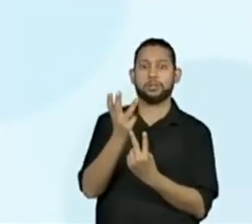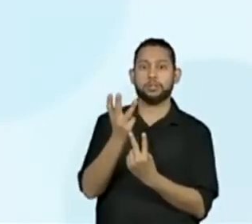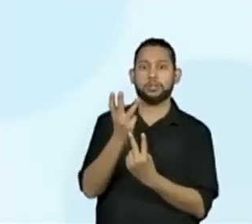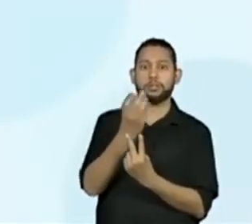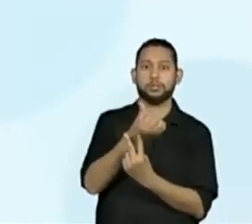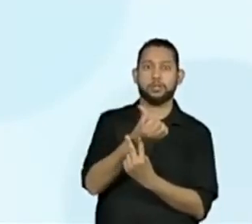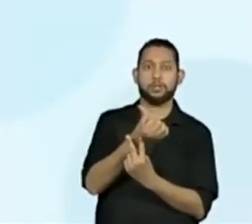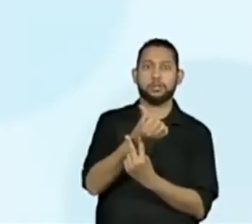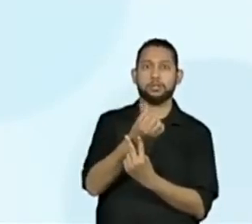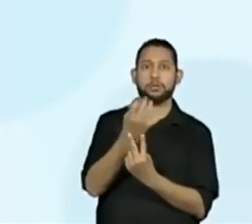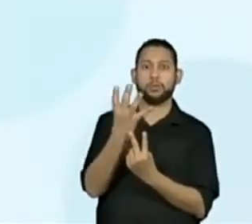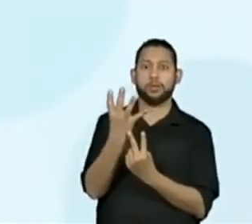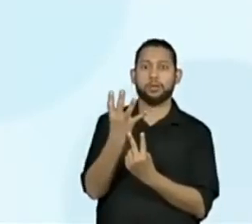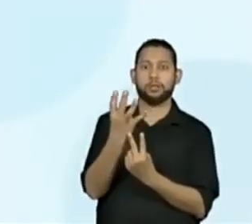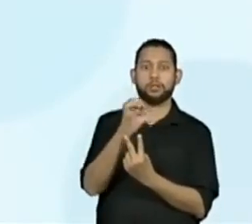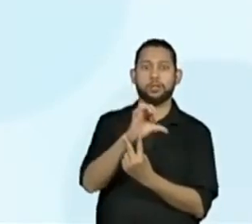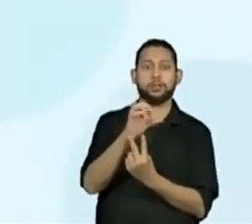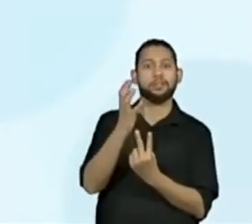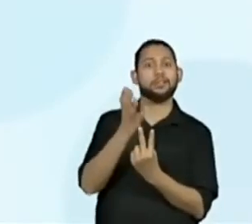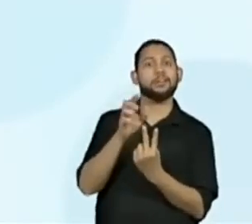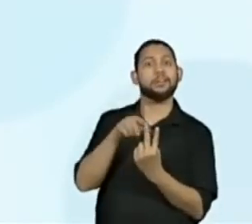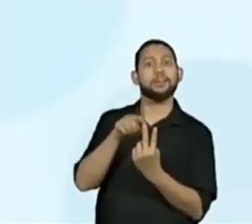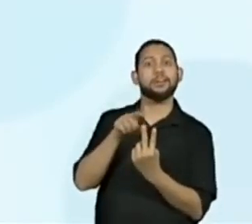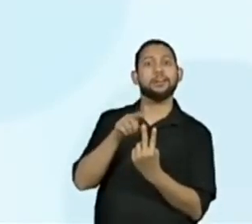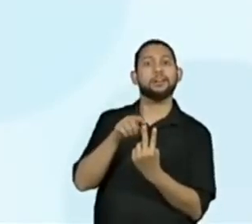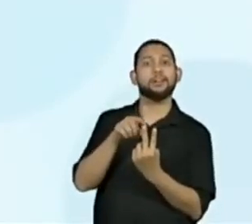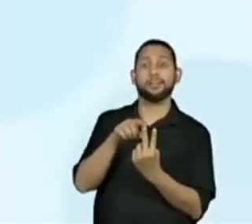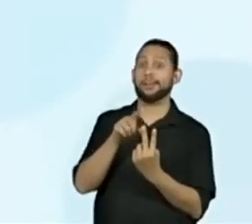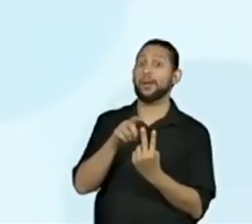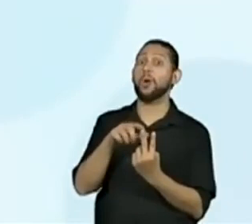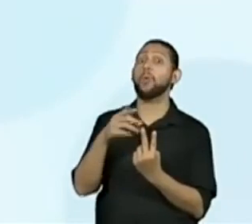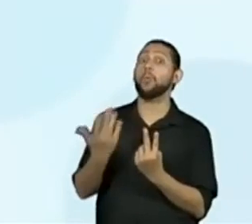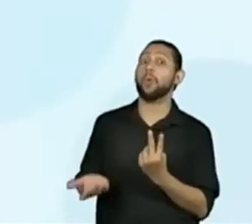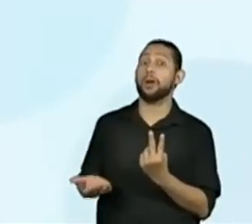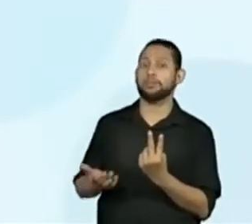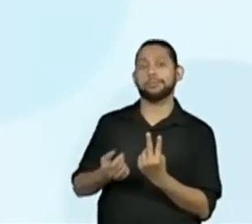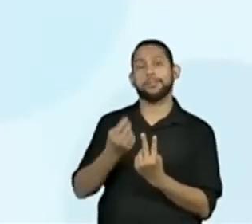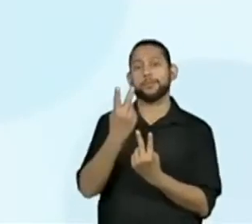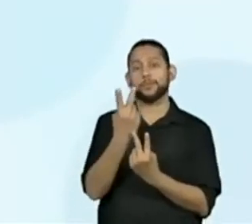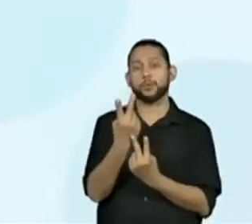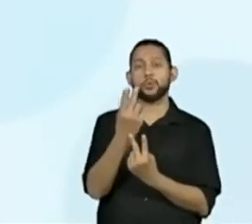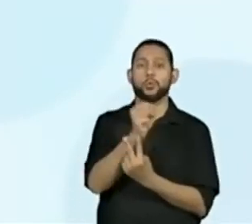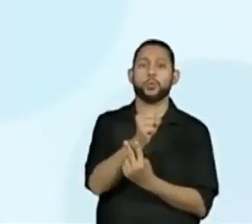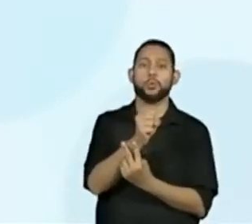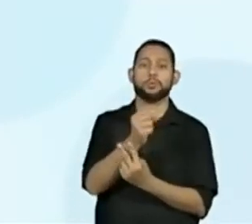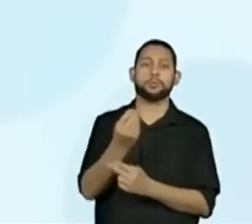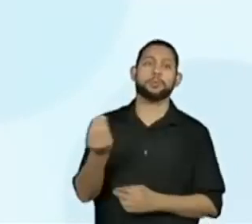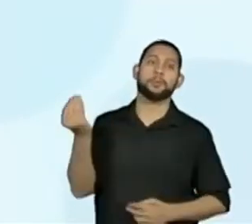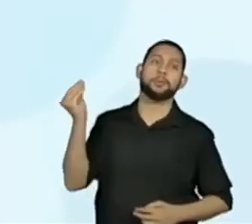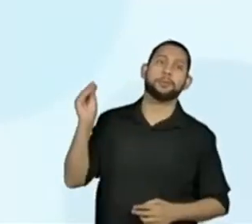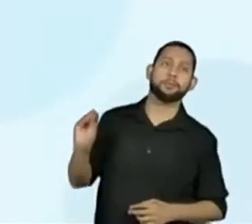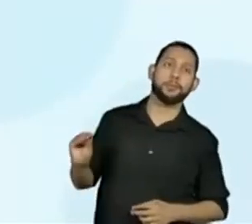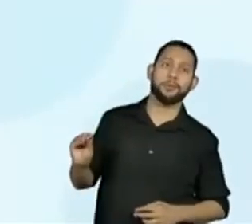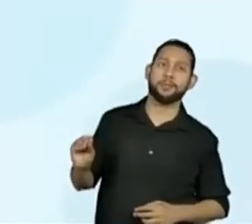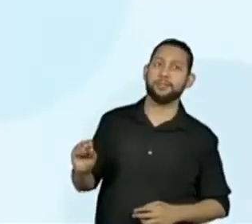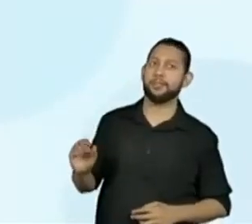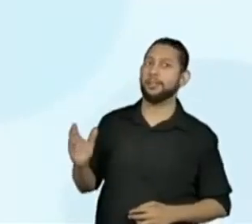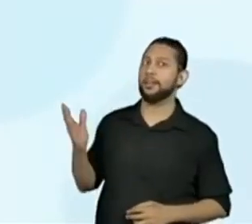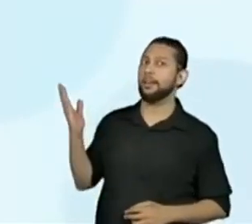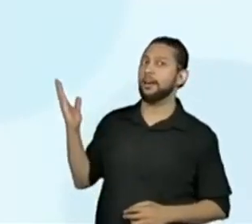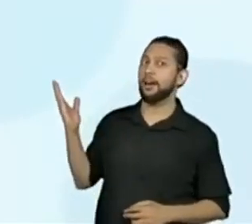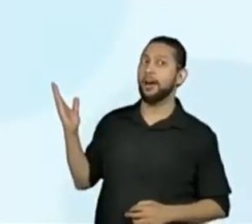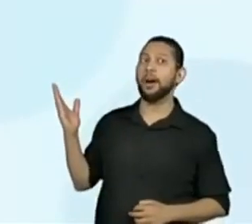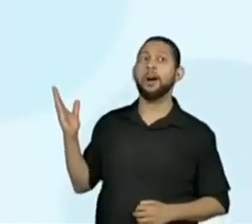aí o 29, aí teríamos que ver qual é que vem primeiro por meio da posição da unidade. Exato, aí nós